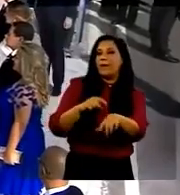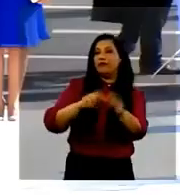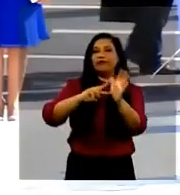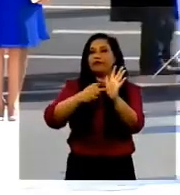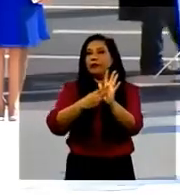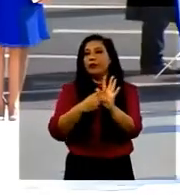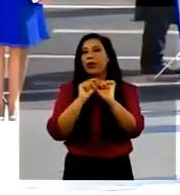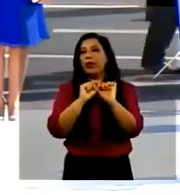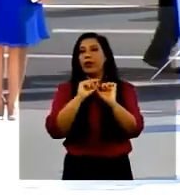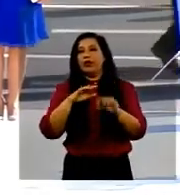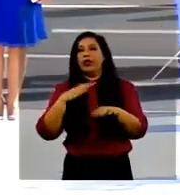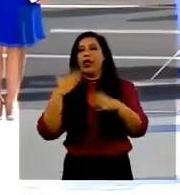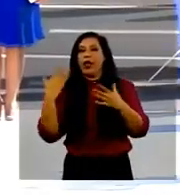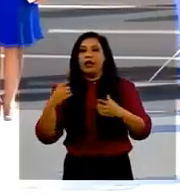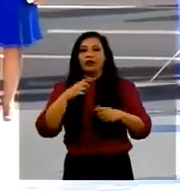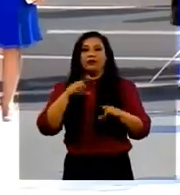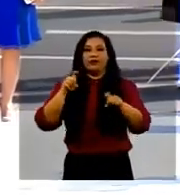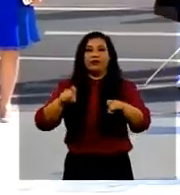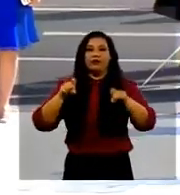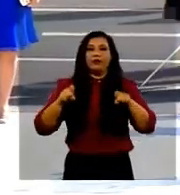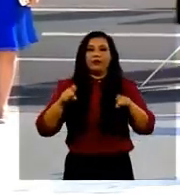Simbólicos da posse presidencial.